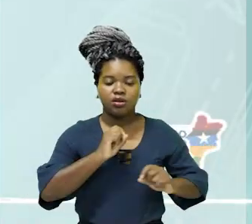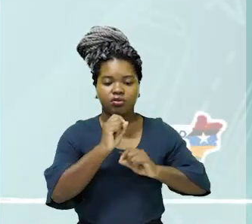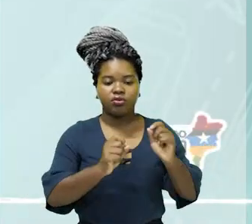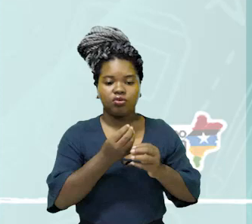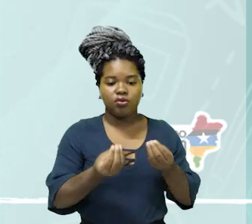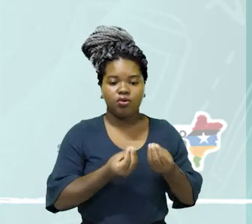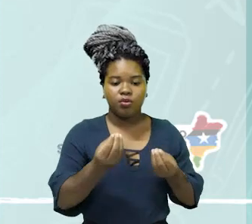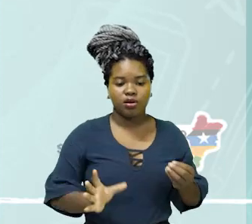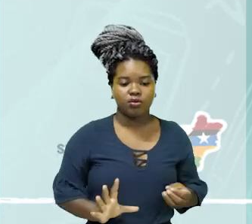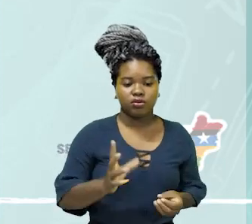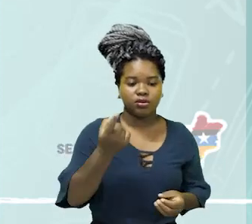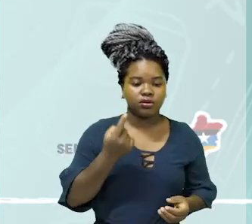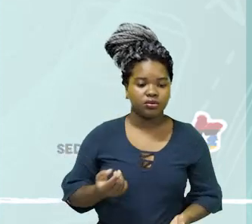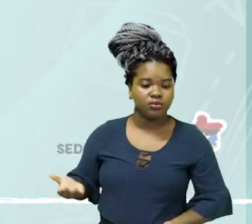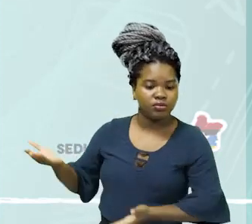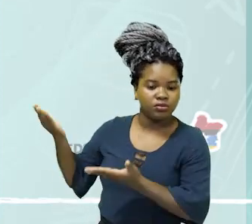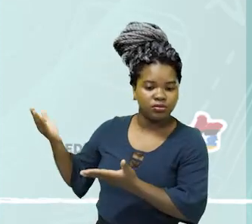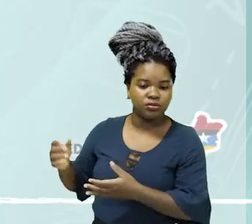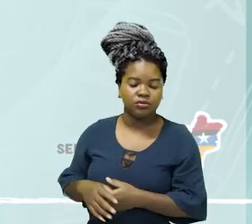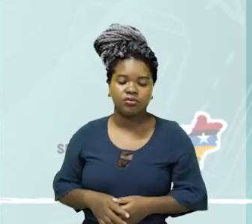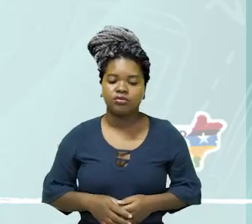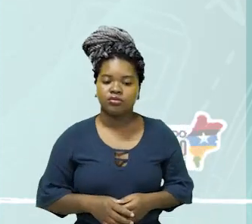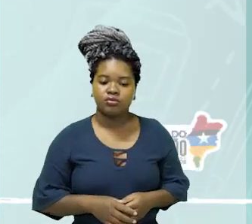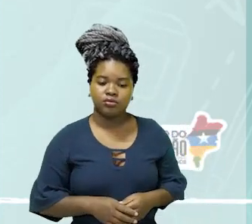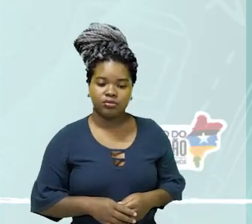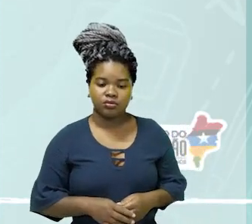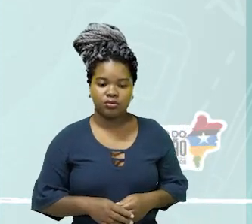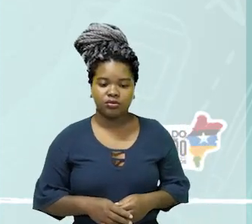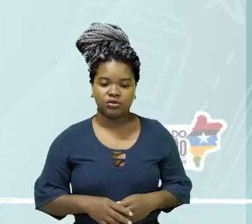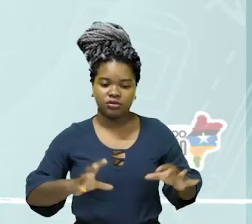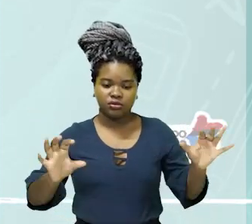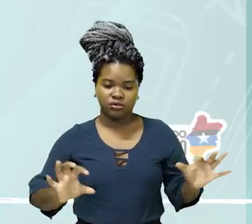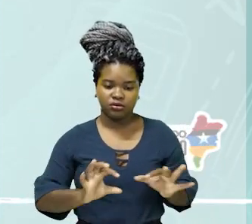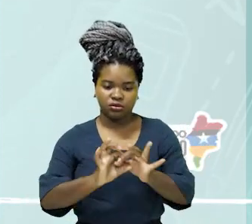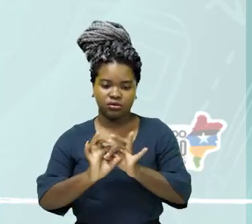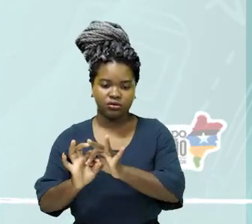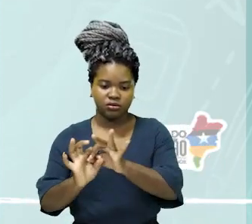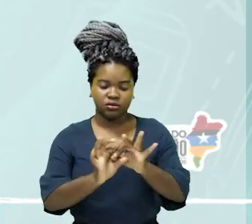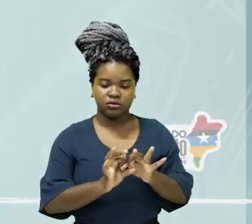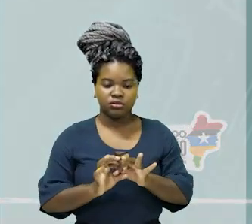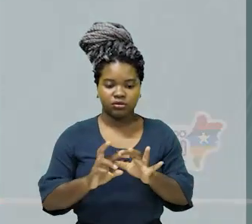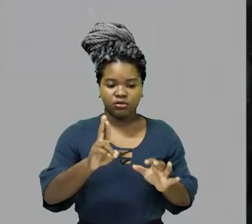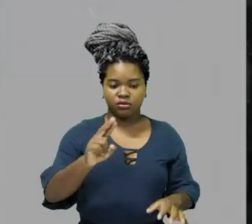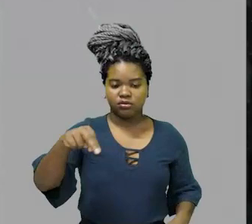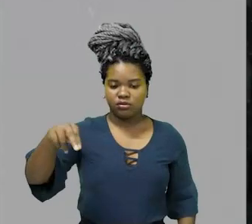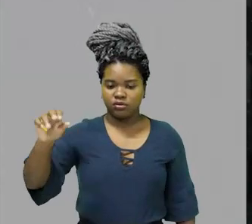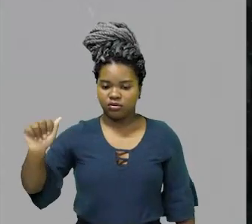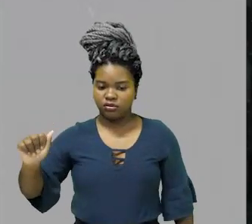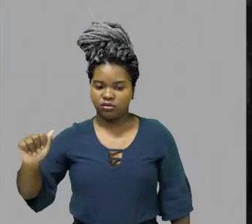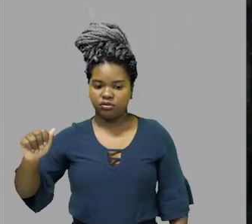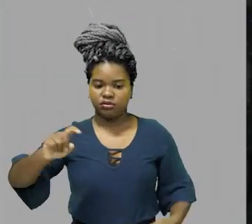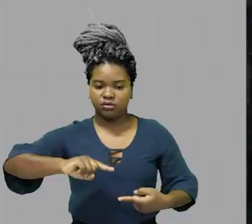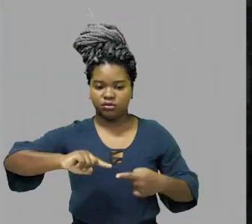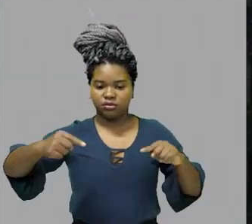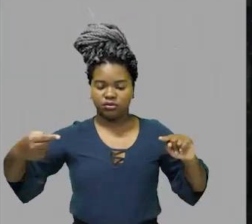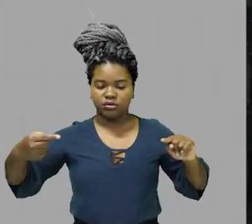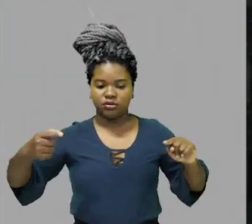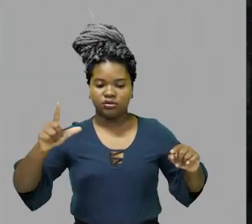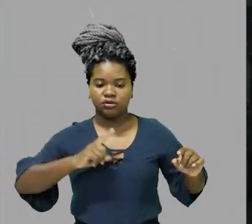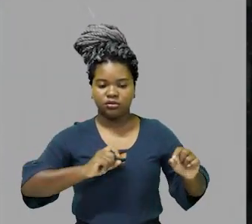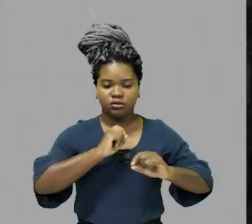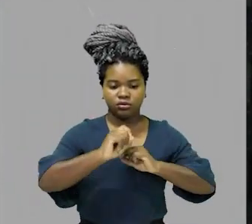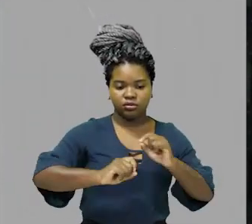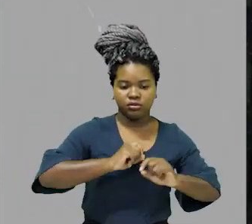3 em 3 bases nitrogenadas, o ribossomo ele vai se ligar a esse RNA mensageiro e vai puxar a